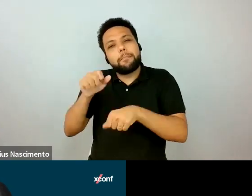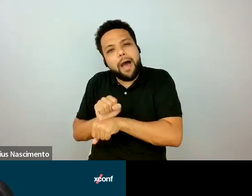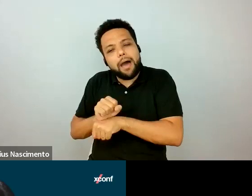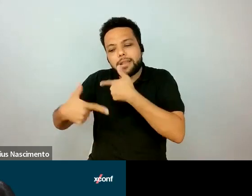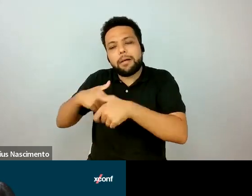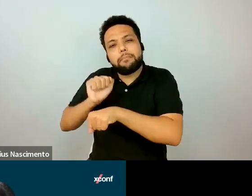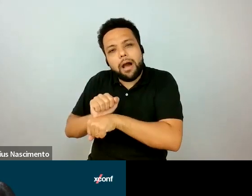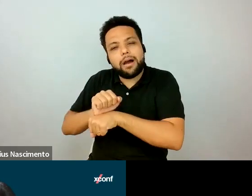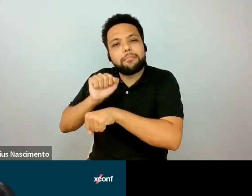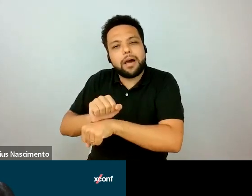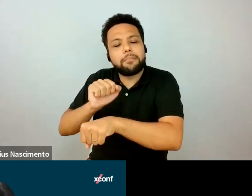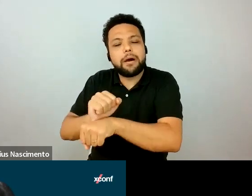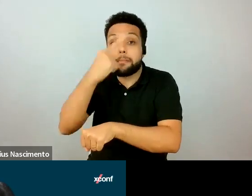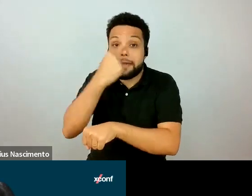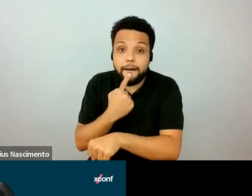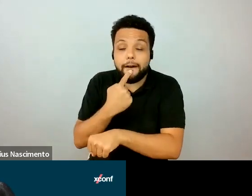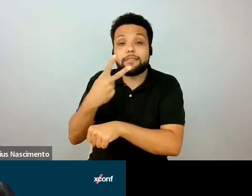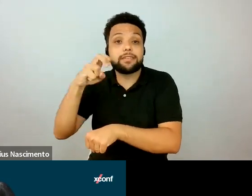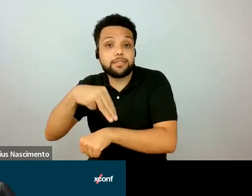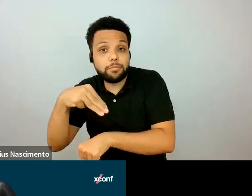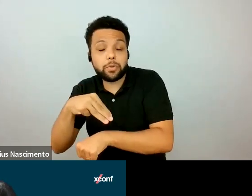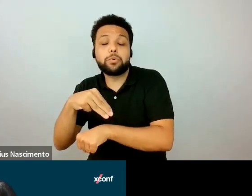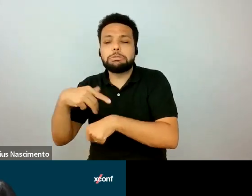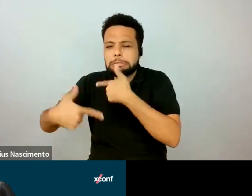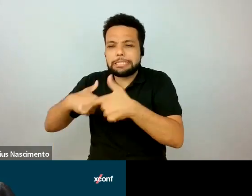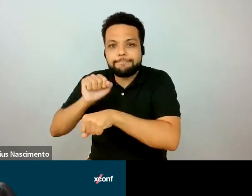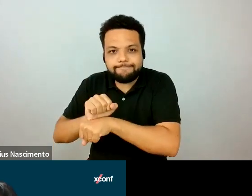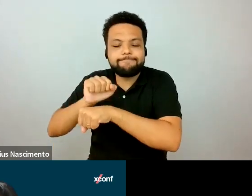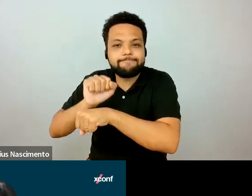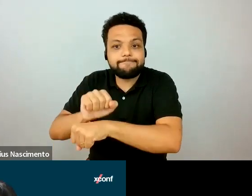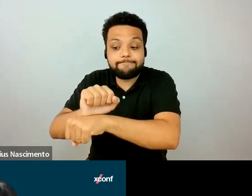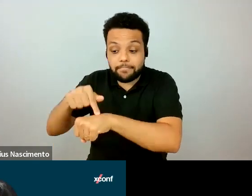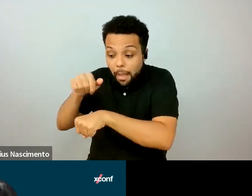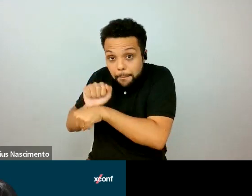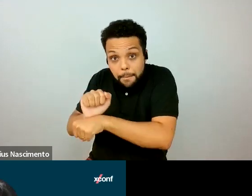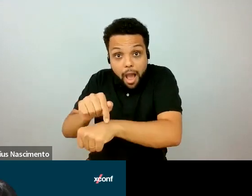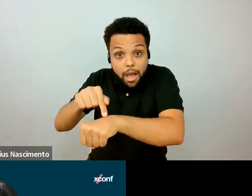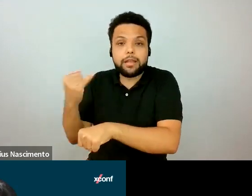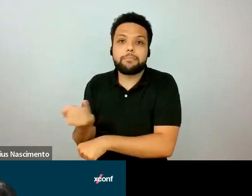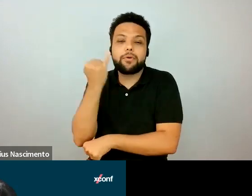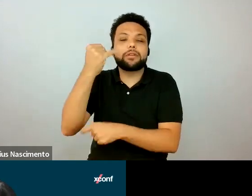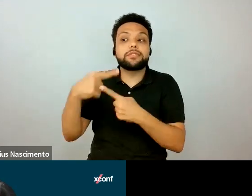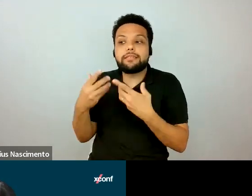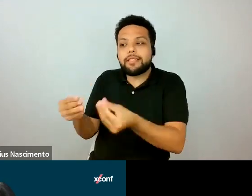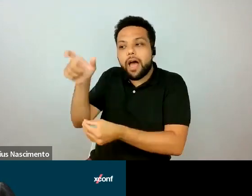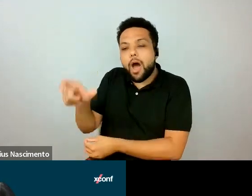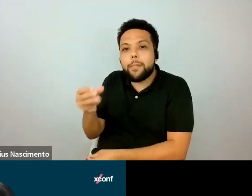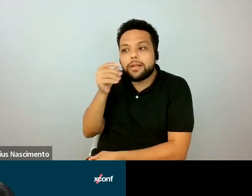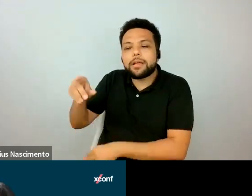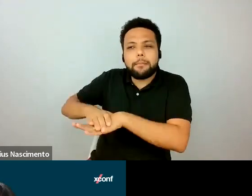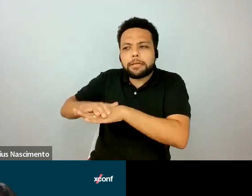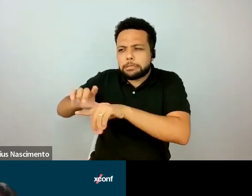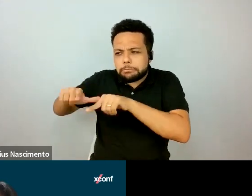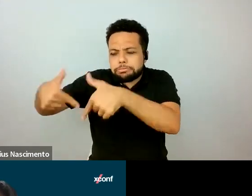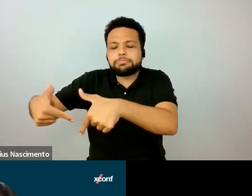25 minutos, meia hora, 1 hora, a gente para um pouquinho e depois volta. Isso é importante. E dar a chance da pessoa conduzir vai aumentar muito o engajamento